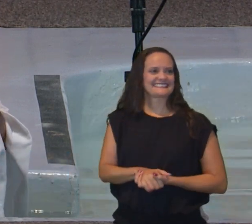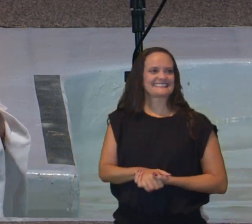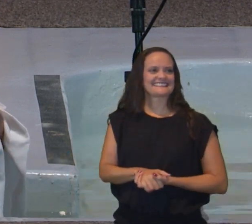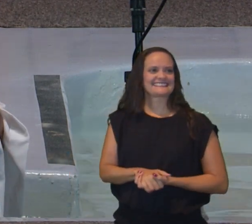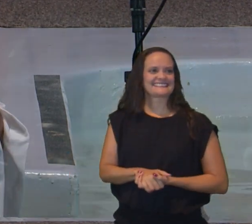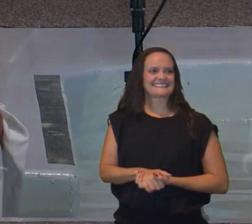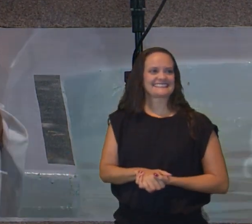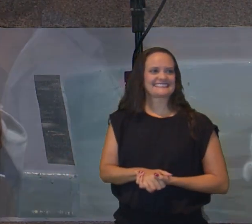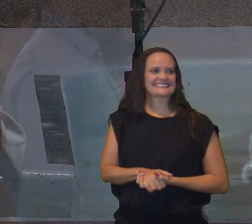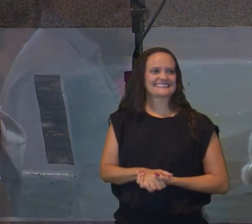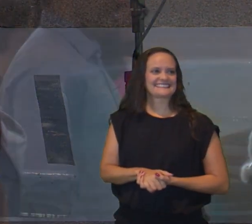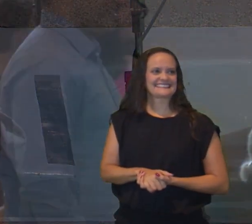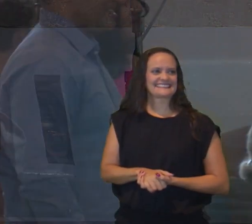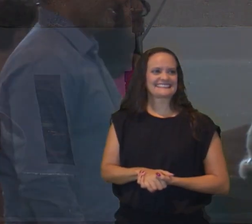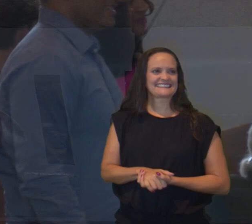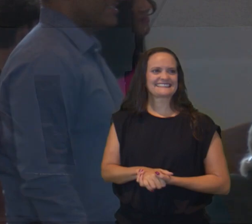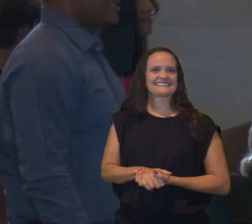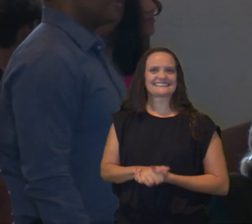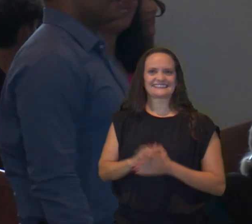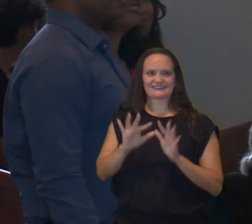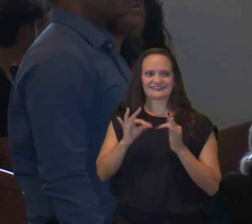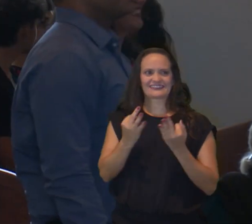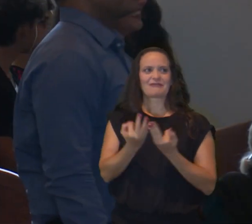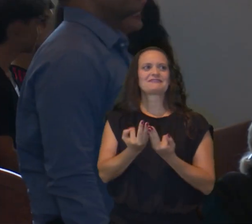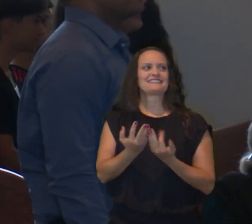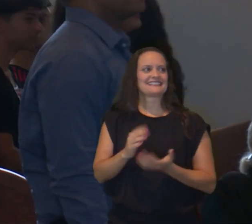gente aqui na igreja, temos lá atrás também.